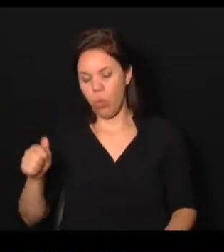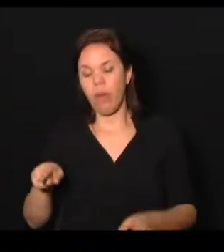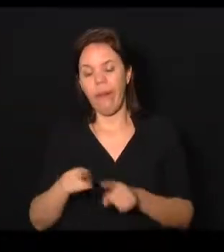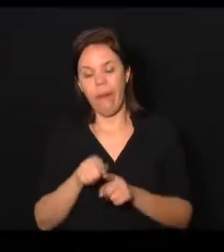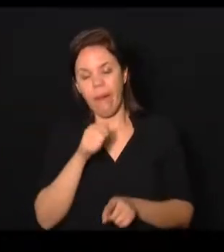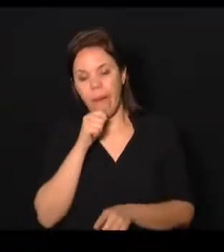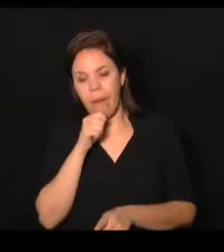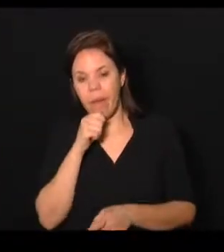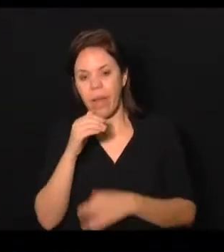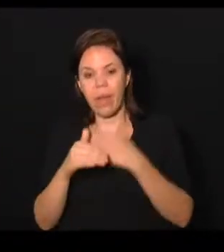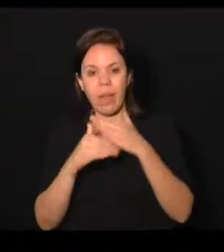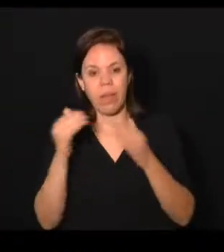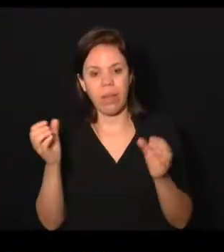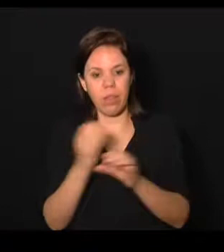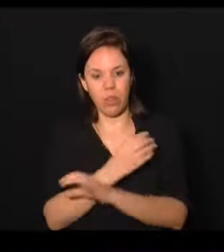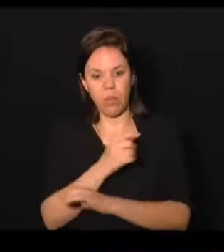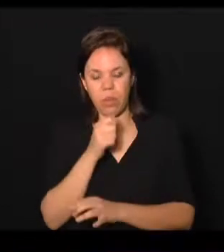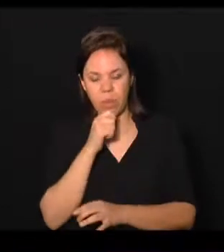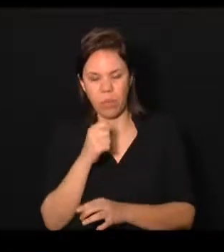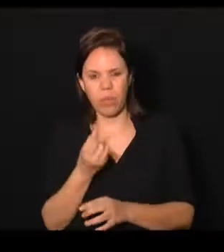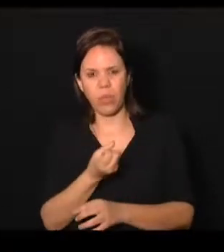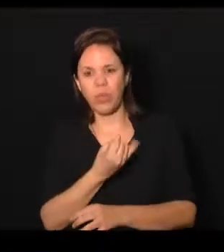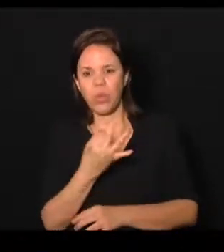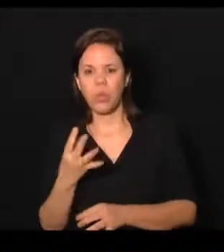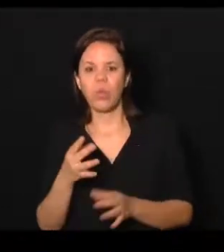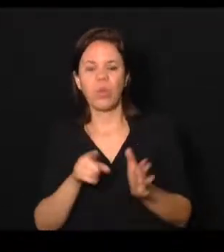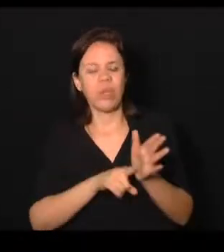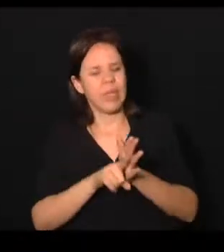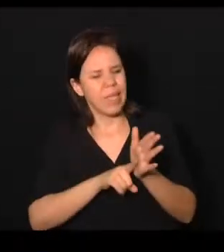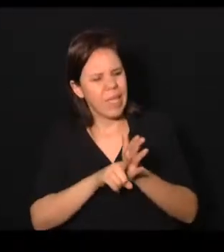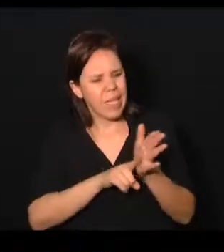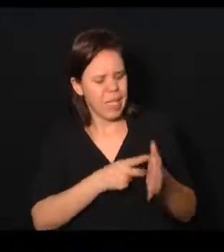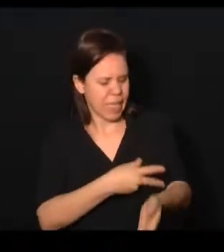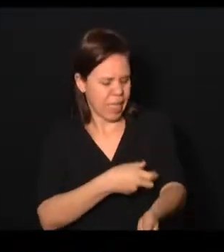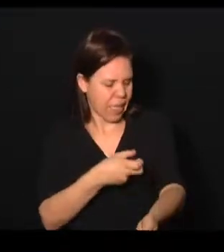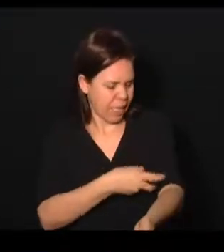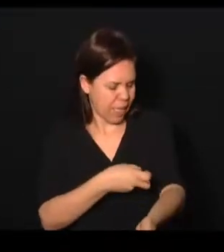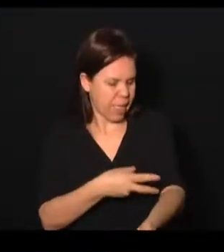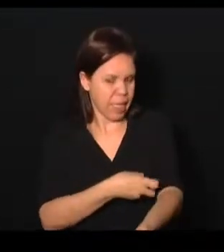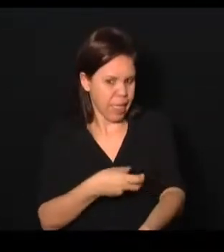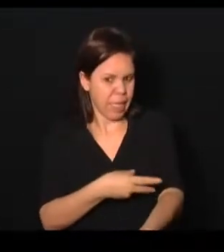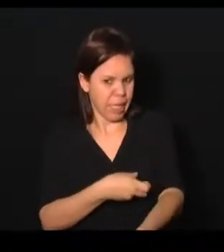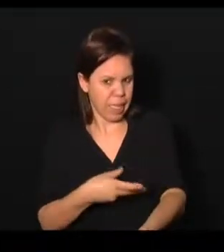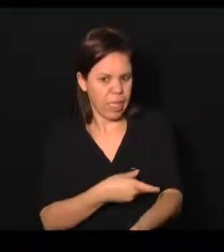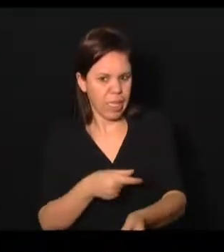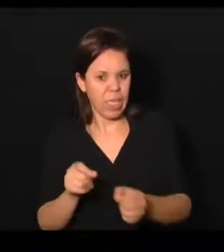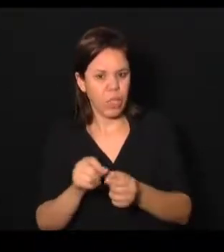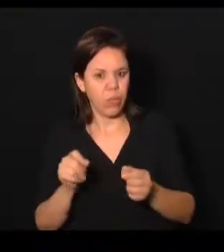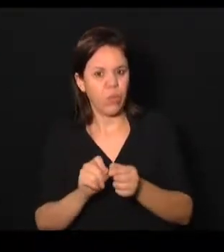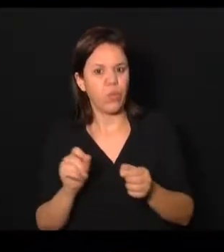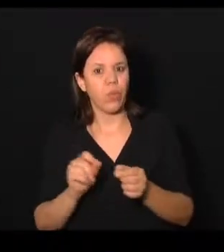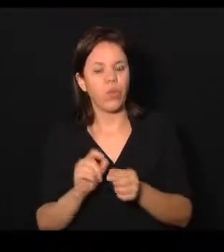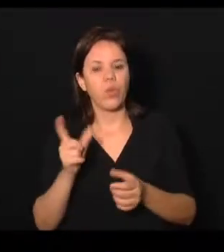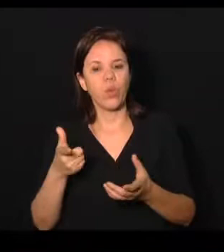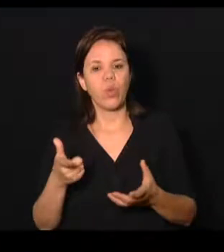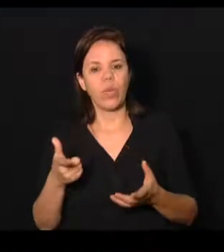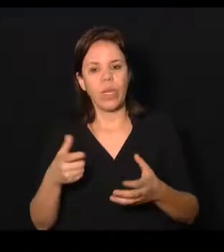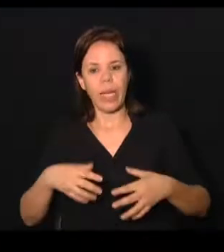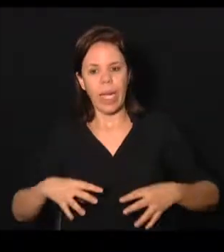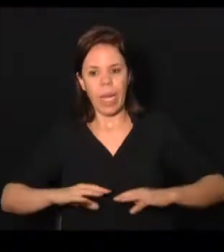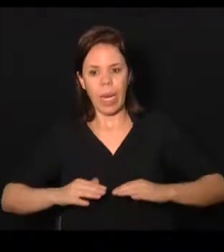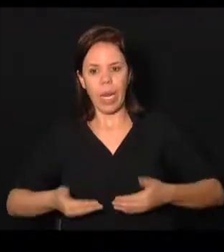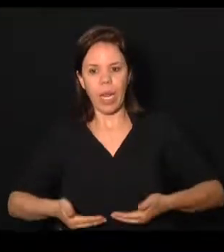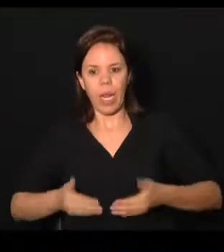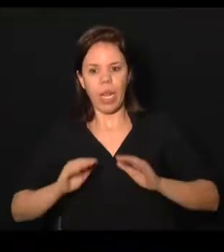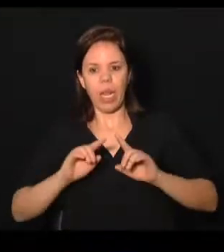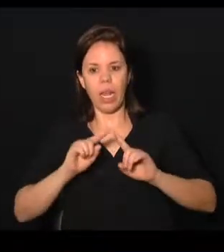pela grande necessidade de exames que são coletados do sangue dessa criança para fazer aquilo que a natureza faria na barriga da mãe, os